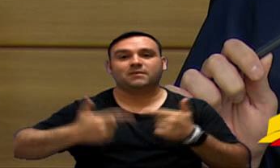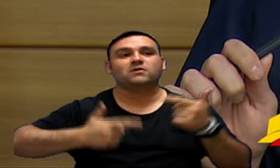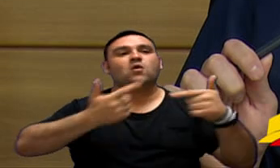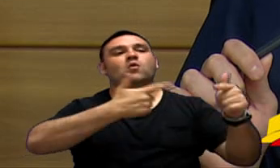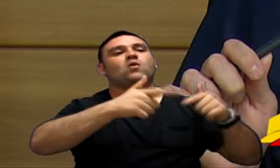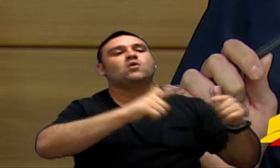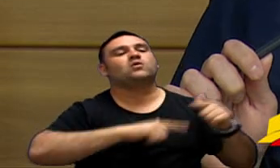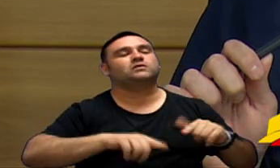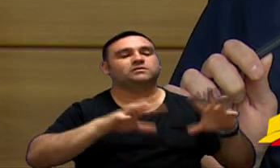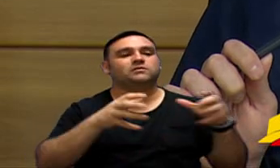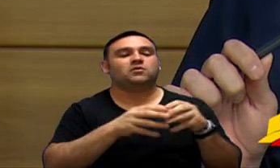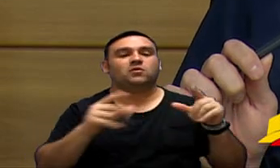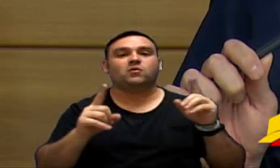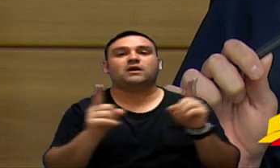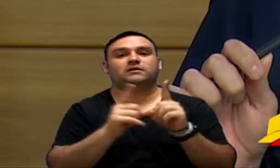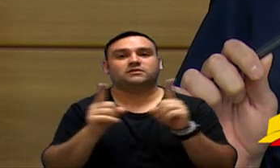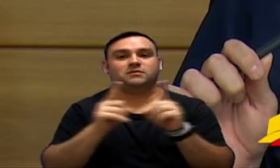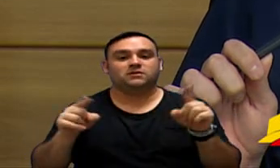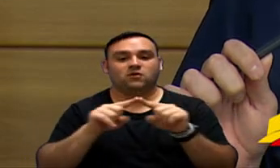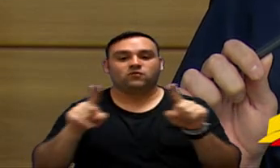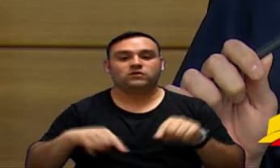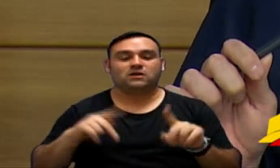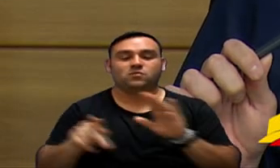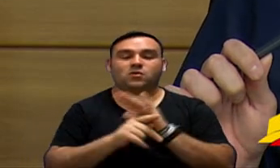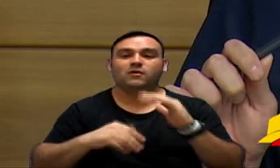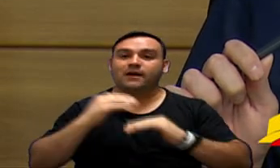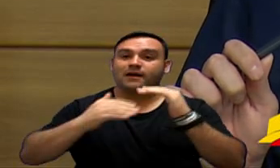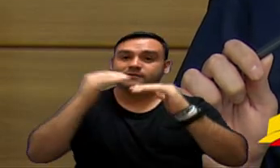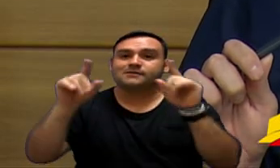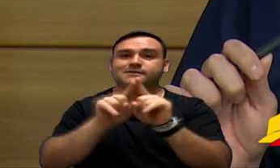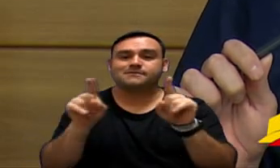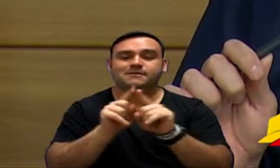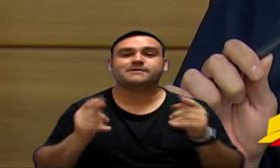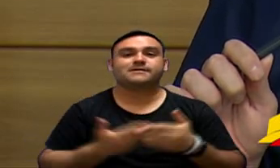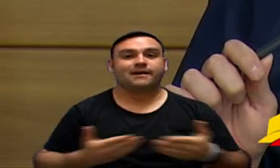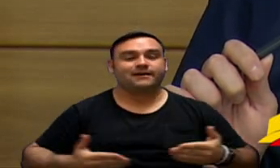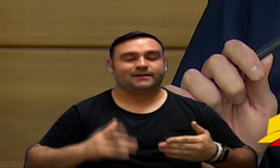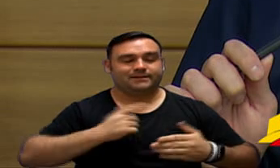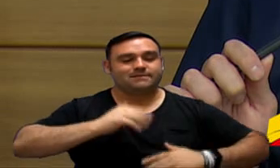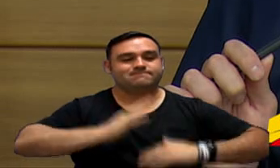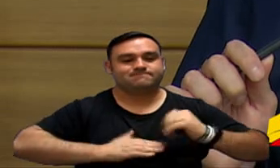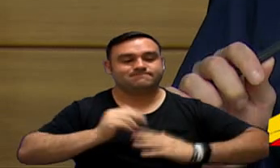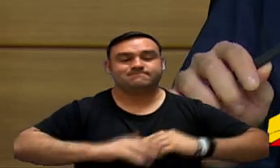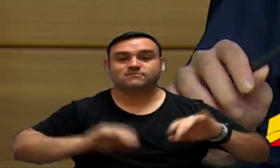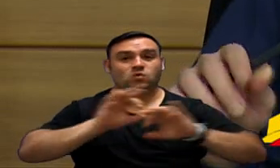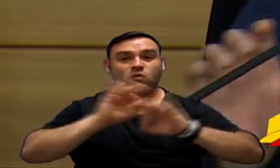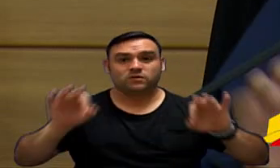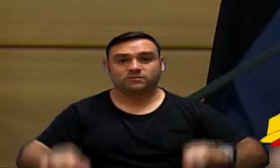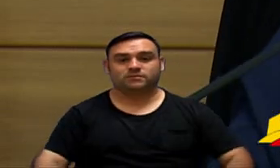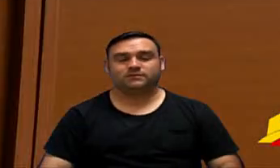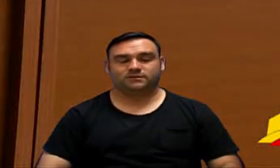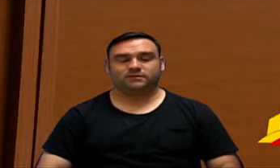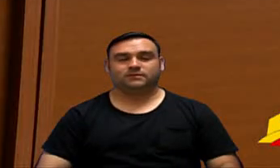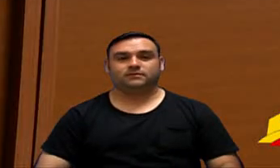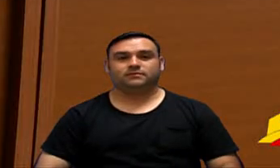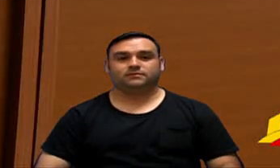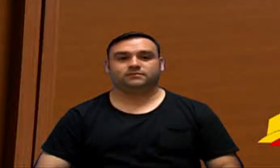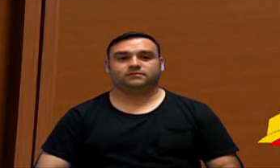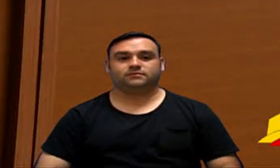demais instituições que são atendidas por funcionários públicos de carreira e que também fazem um excelente trabalho.